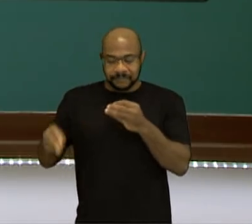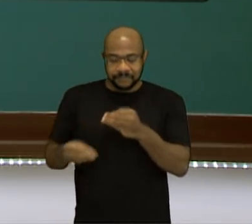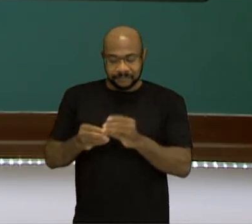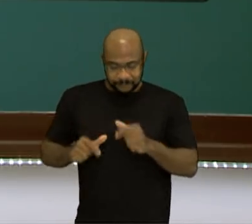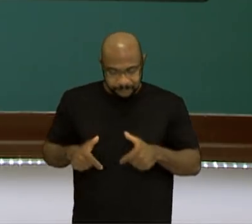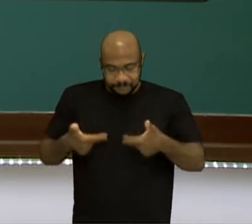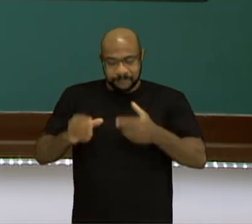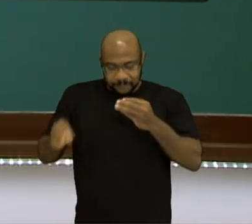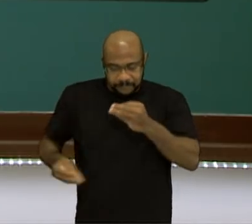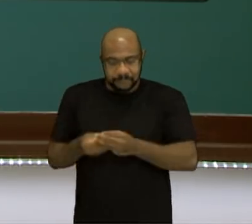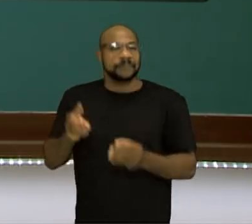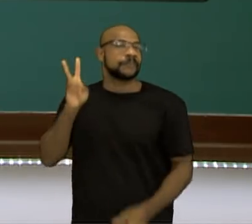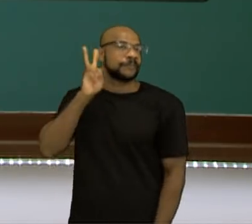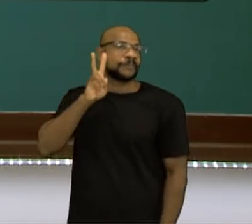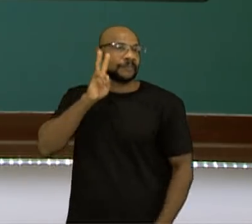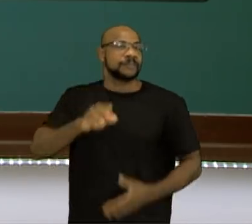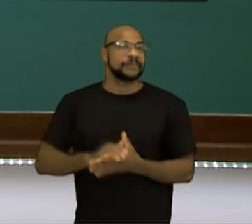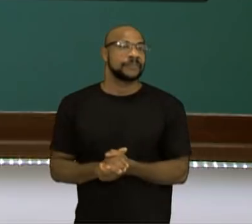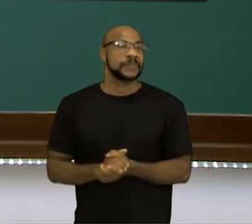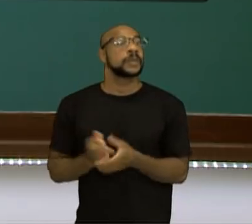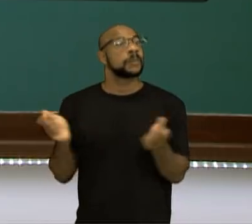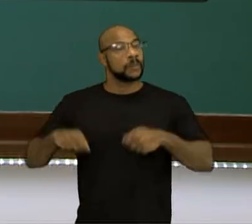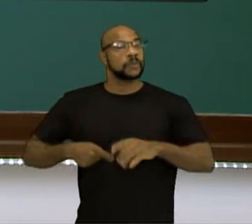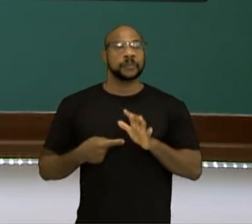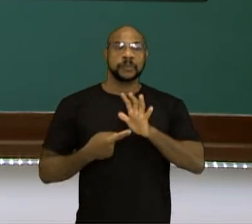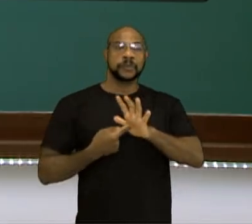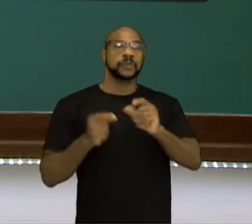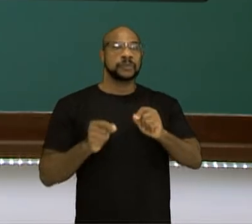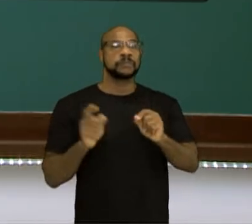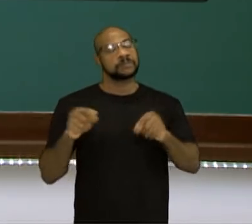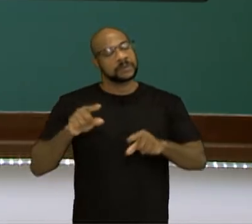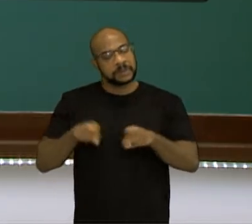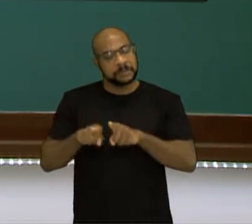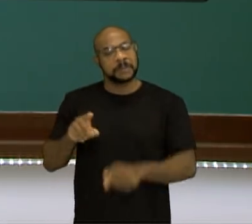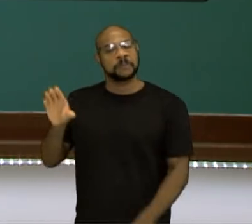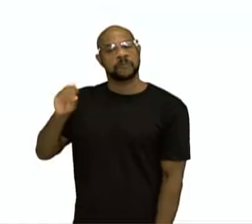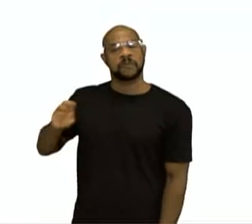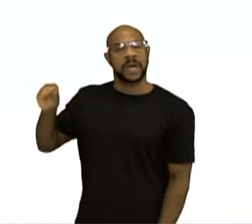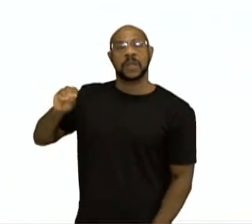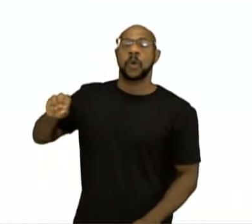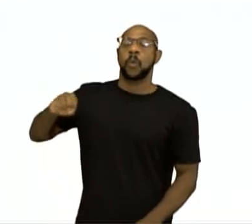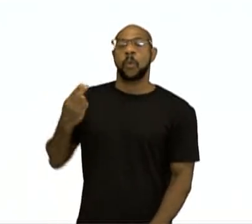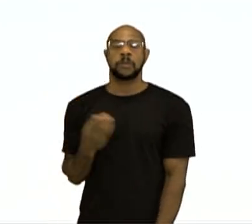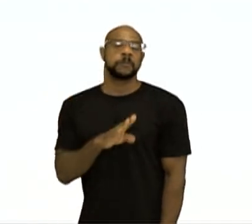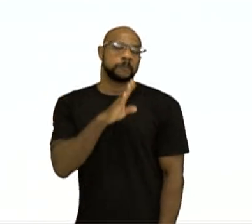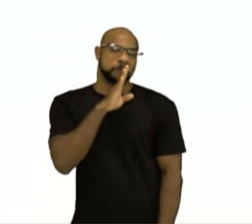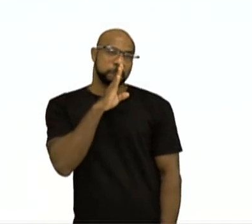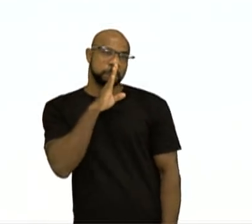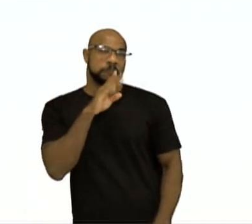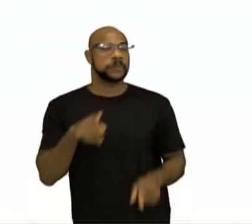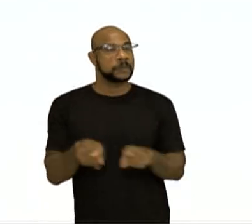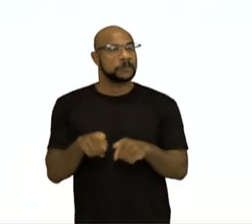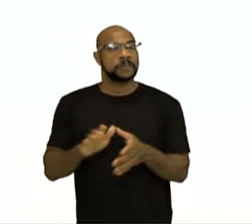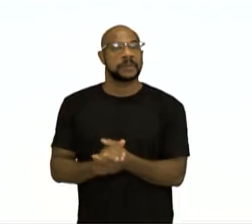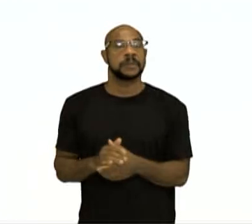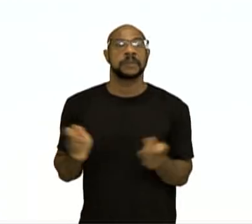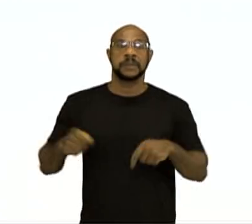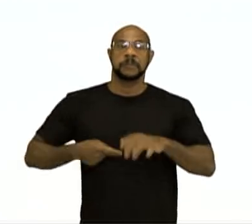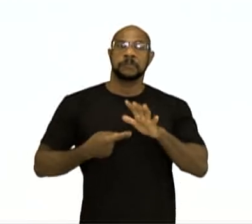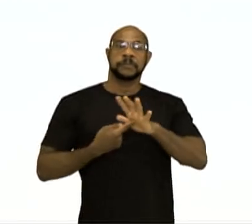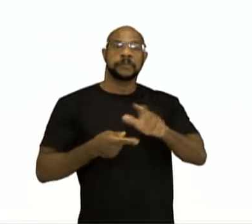da história. Podem aparecer com fala ou não e serem representados